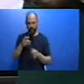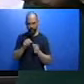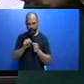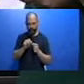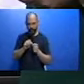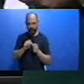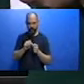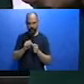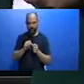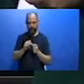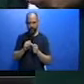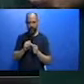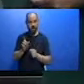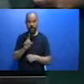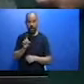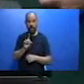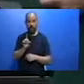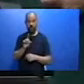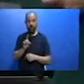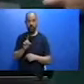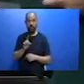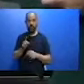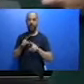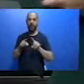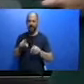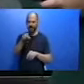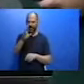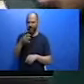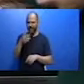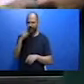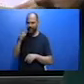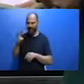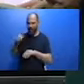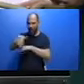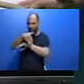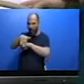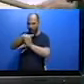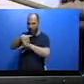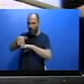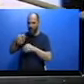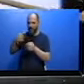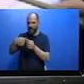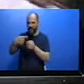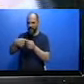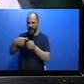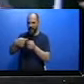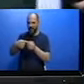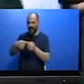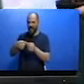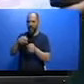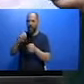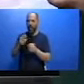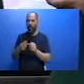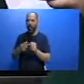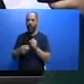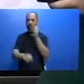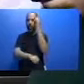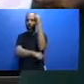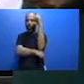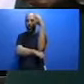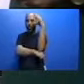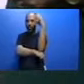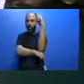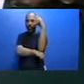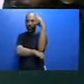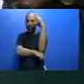deve ter visto vários nas ruas a sociedade nos postes na frente de lojas